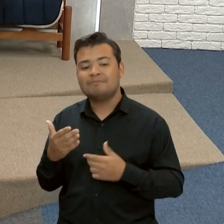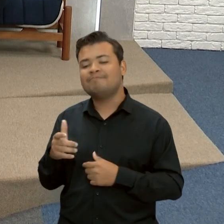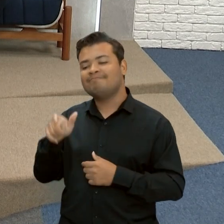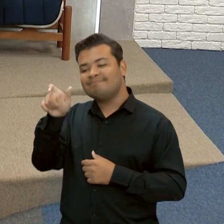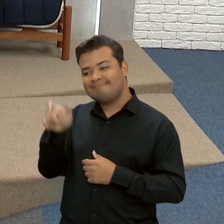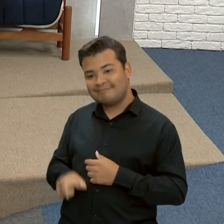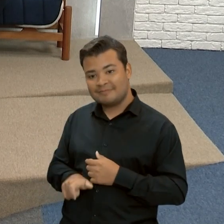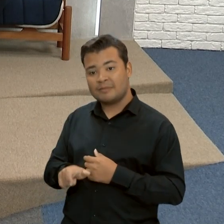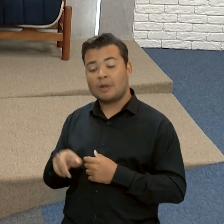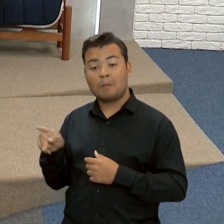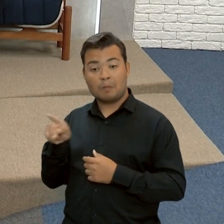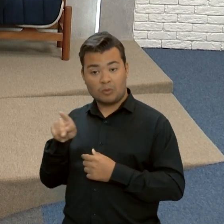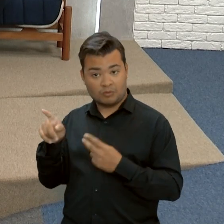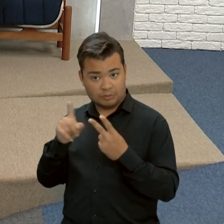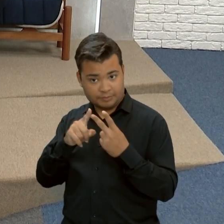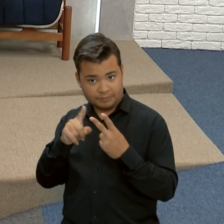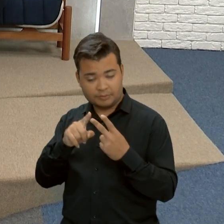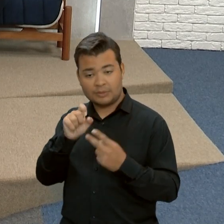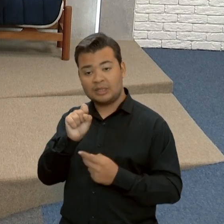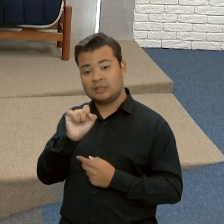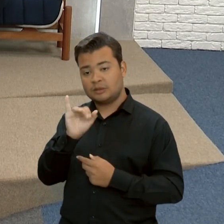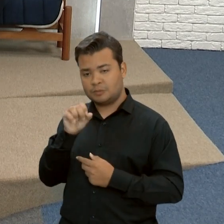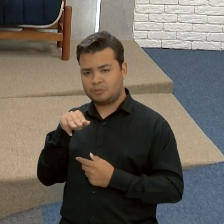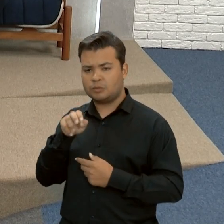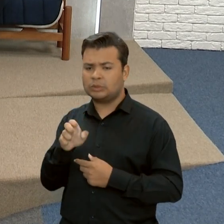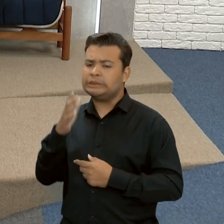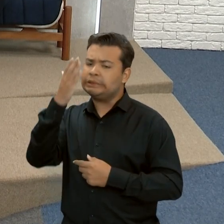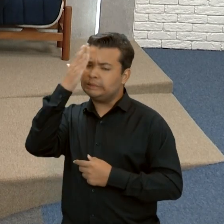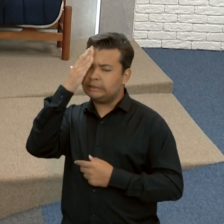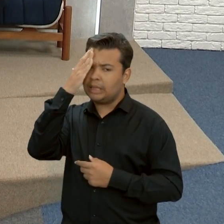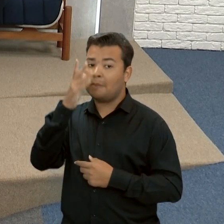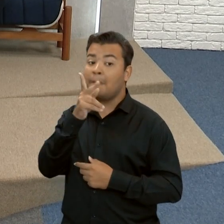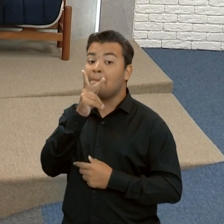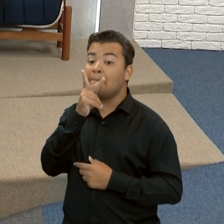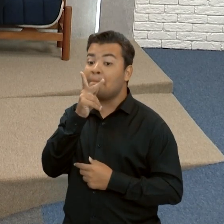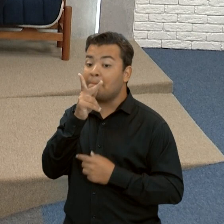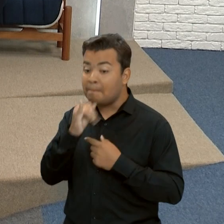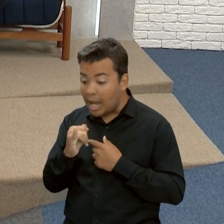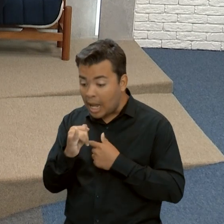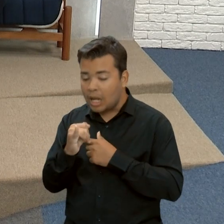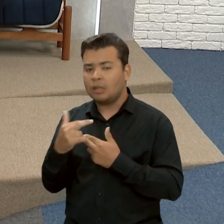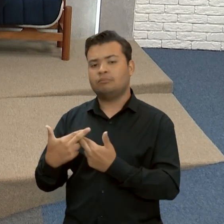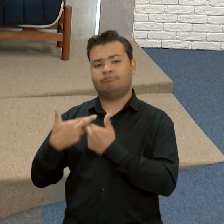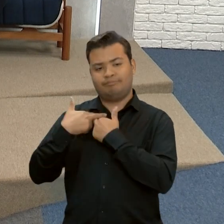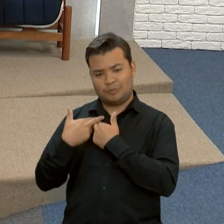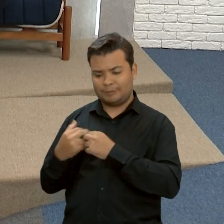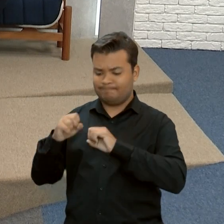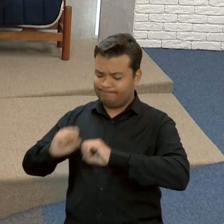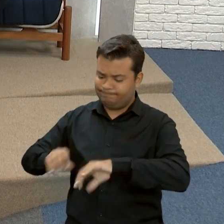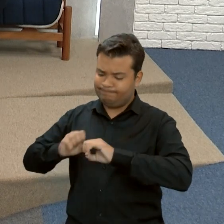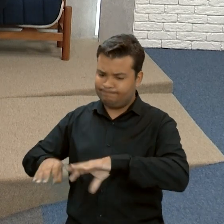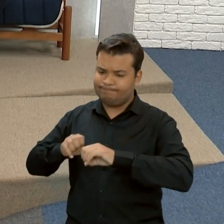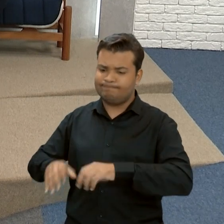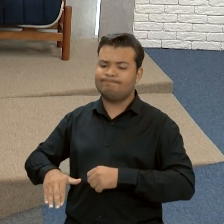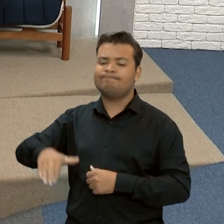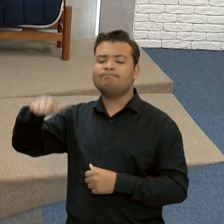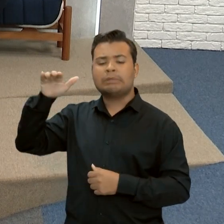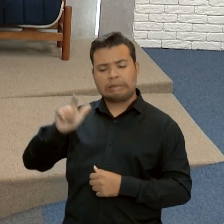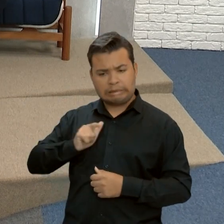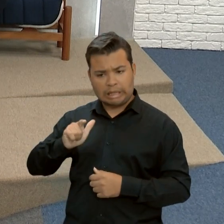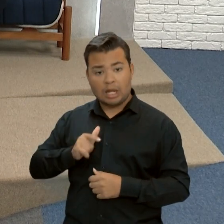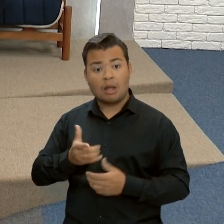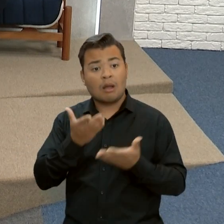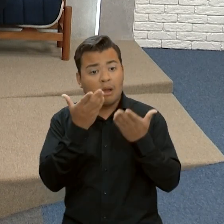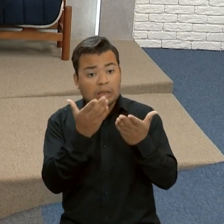evidente a necessidade, a responsabilidade de um pai nessa formação humana, né? Quero que a senhora, como educadora, conte para a